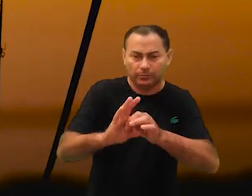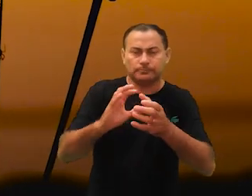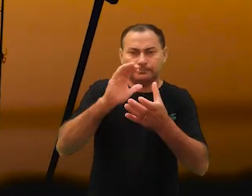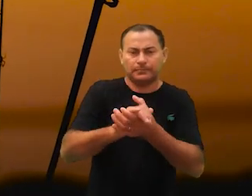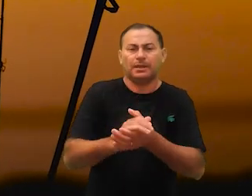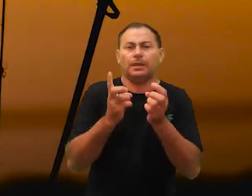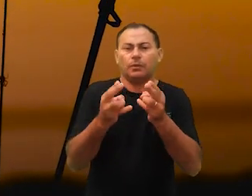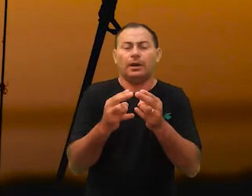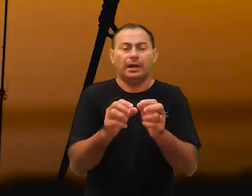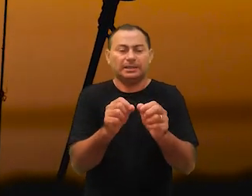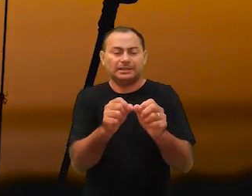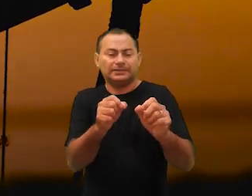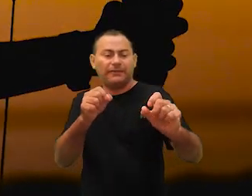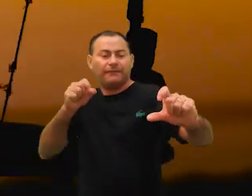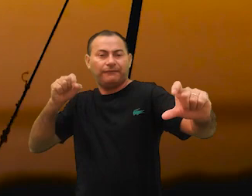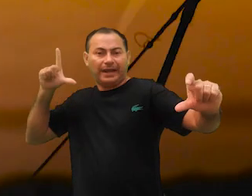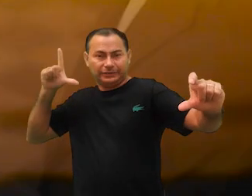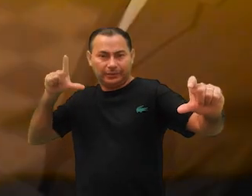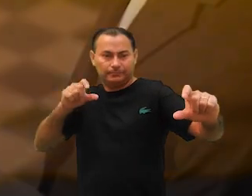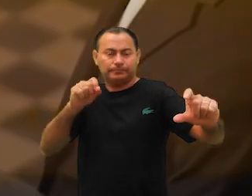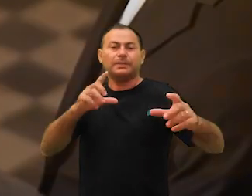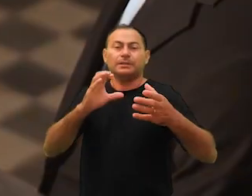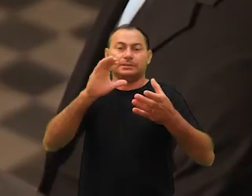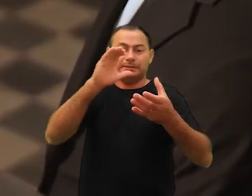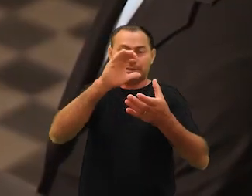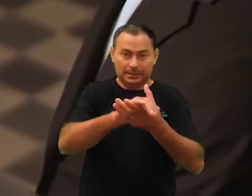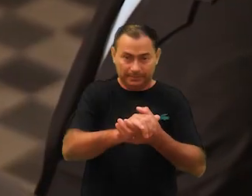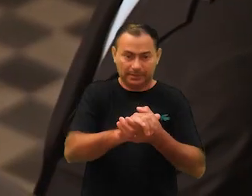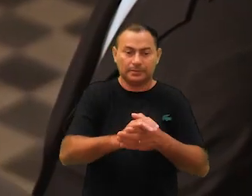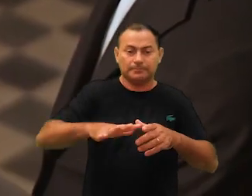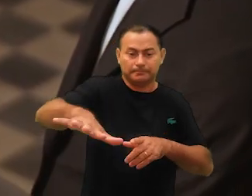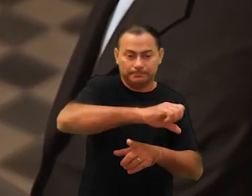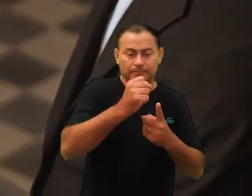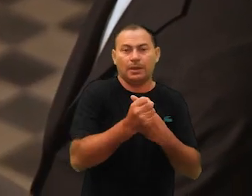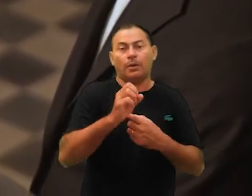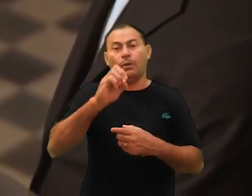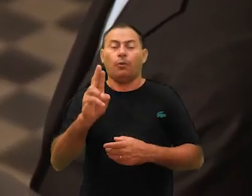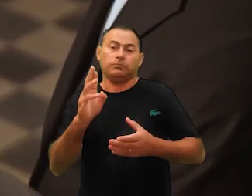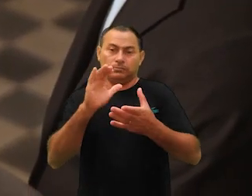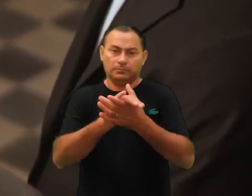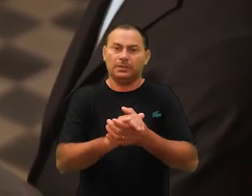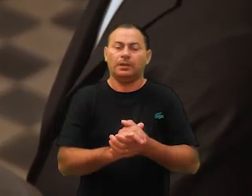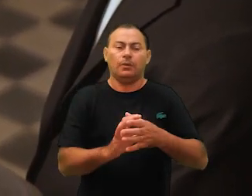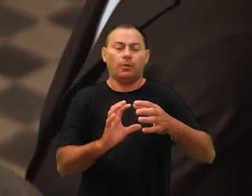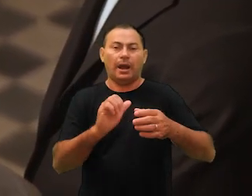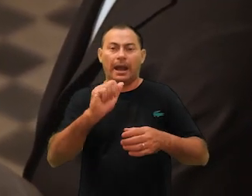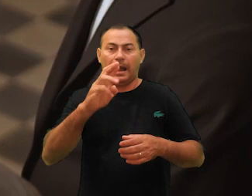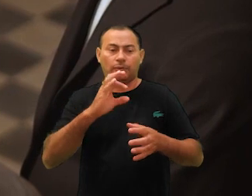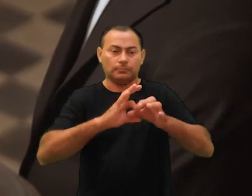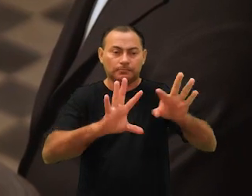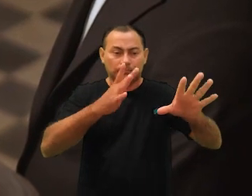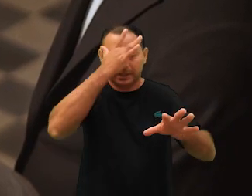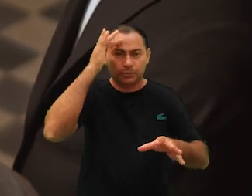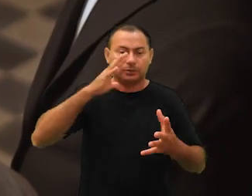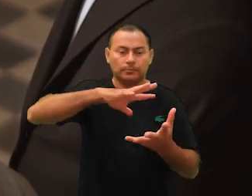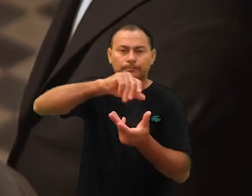união são como as flechas. Este casamento, esta sociedade ou união, é o arco que lança no